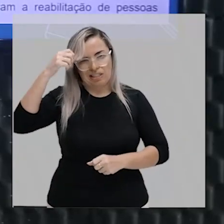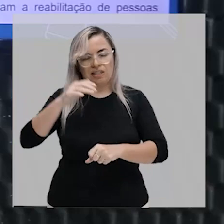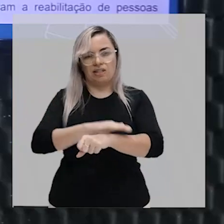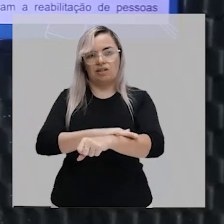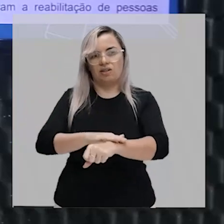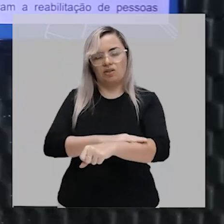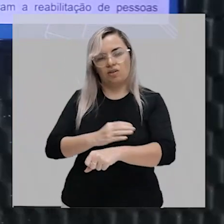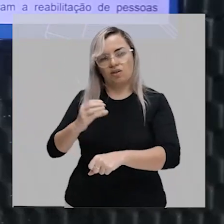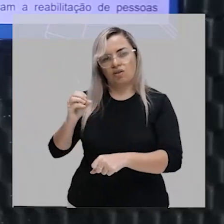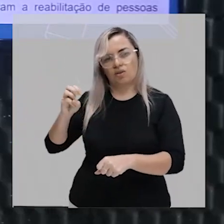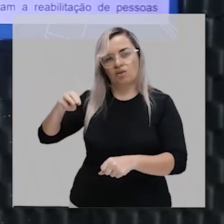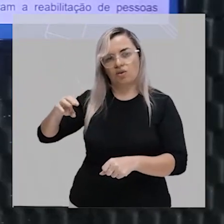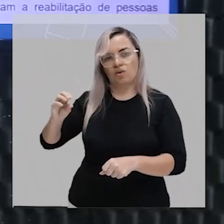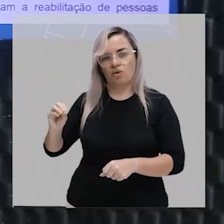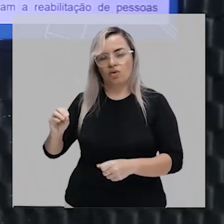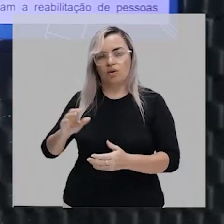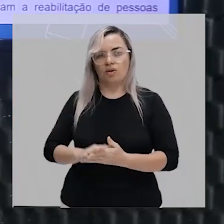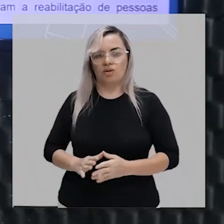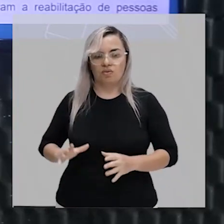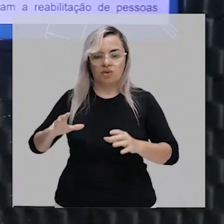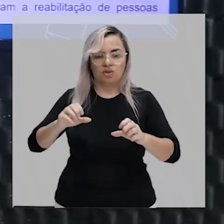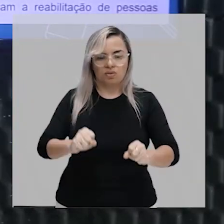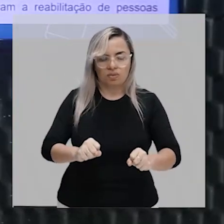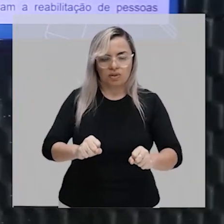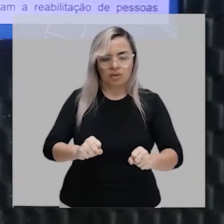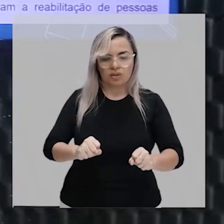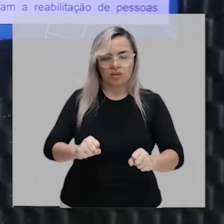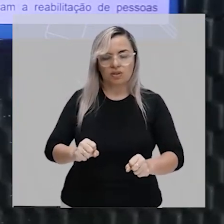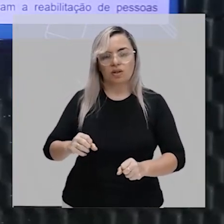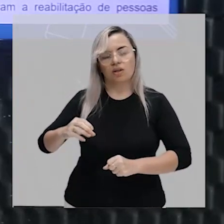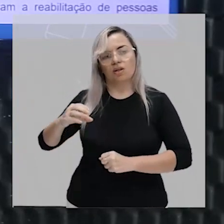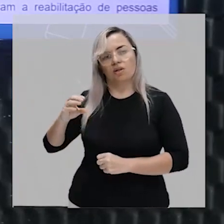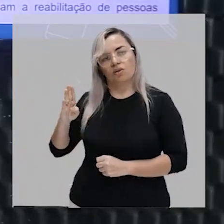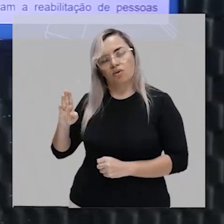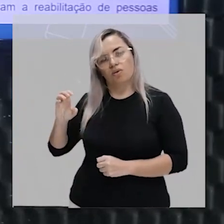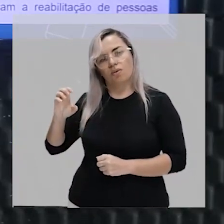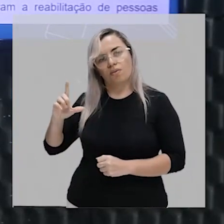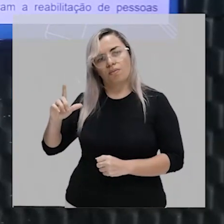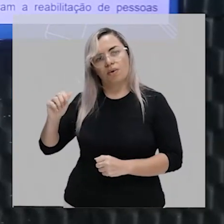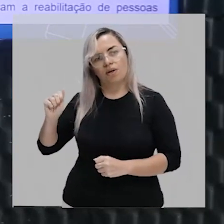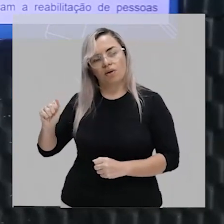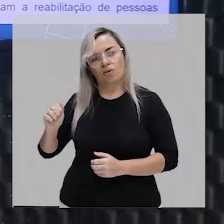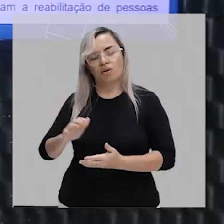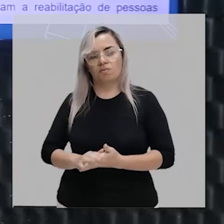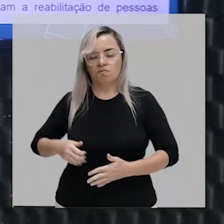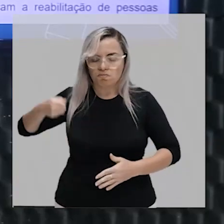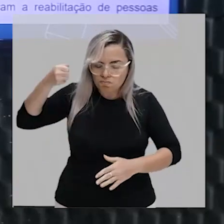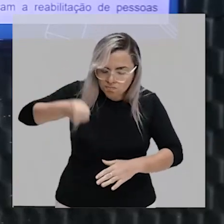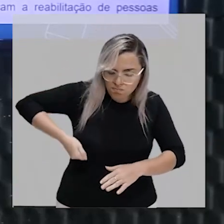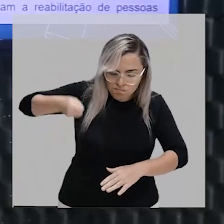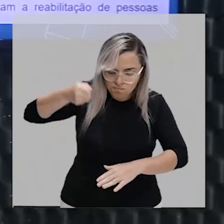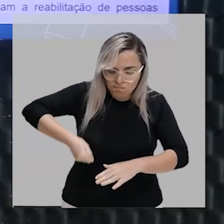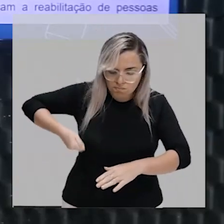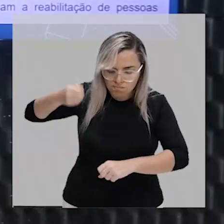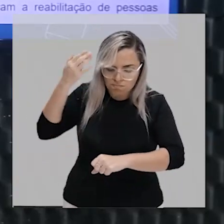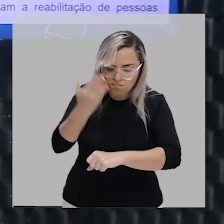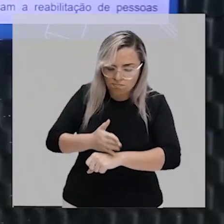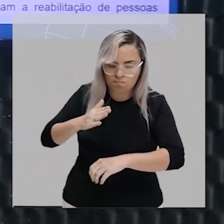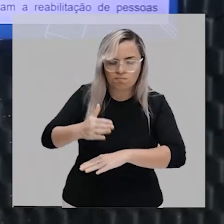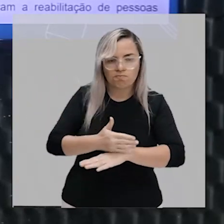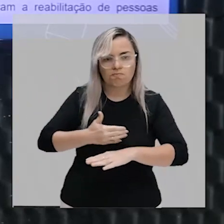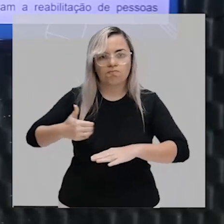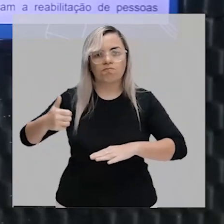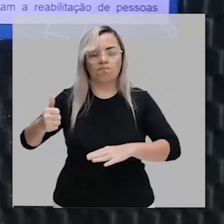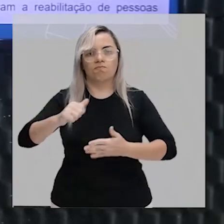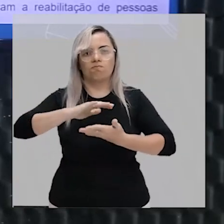belgas, como uma forma de eliminar a resistência, como uma forma de impor essas boas práticas de melhoramento. O que é que eles fizeram?